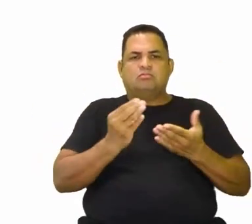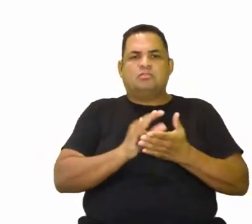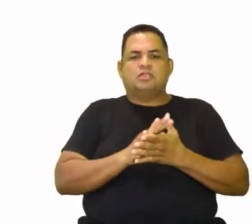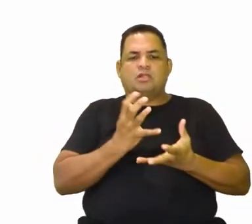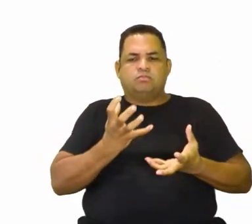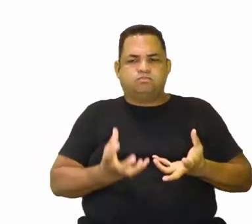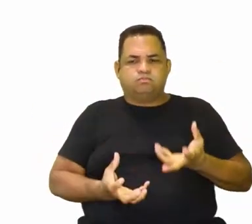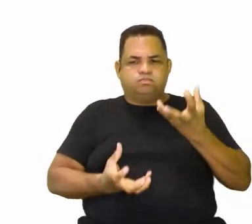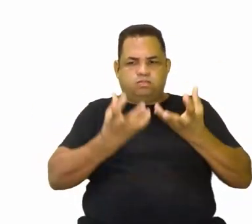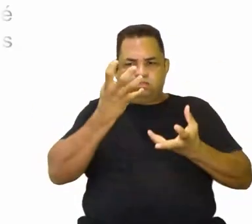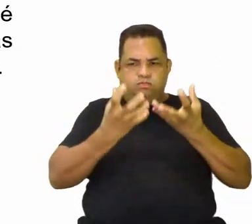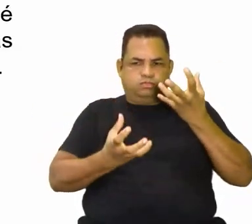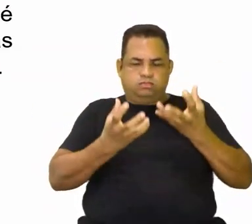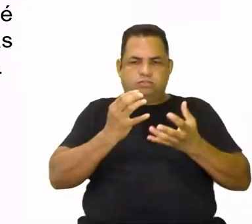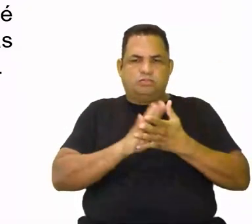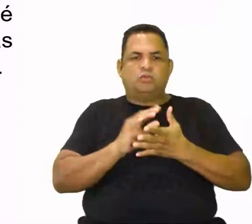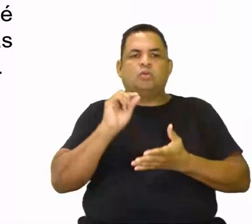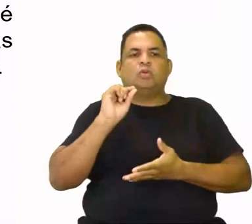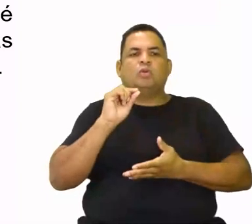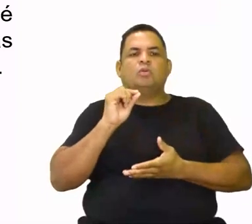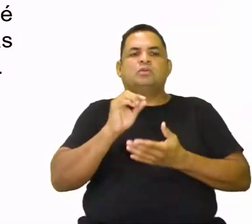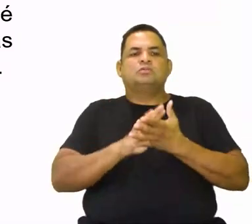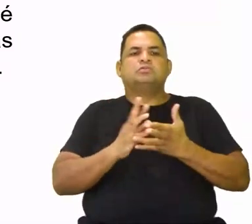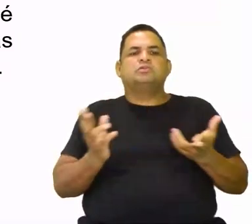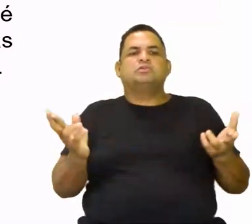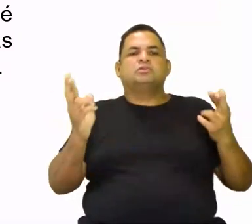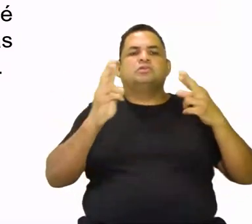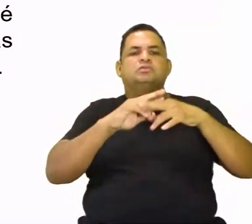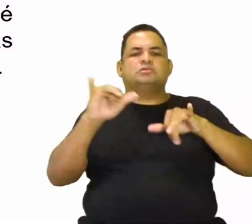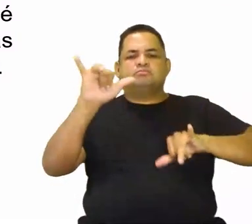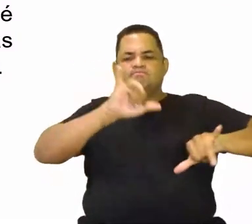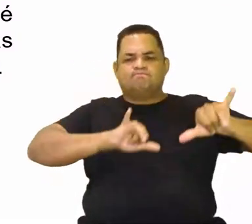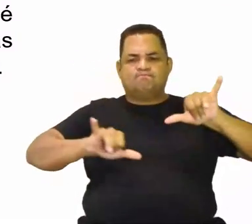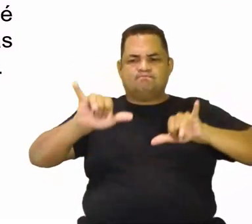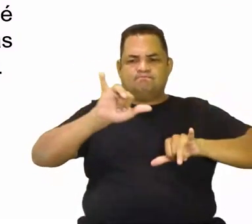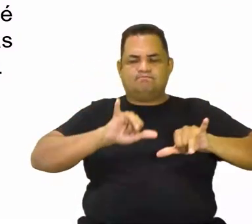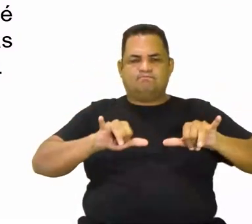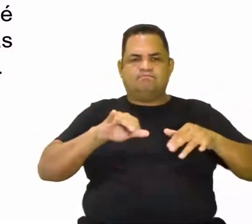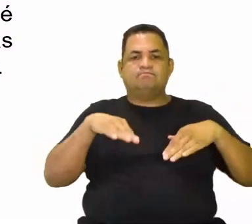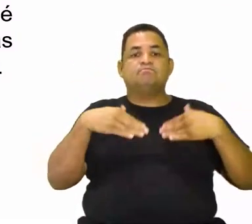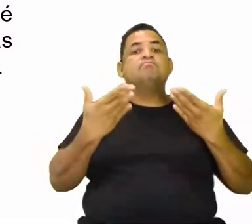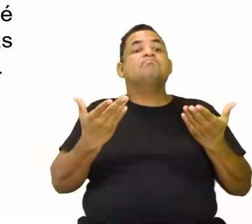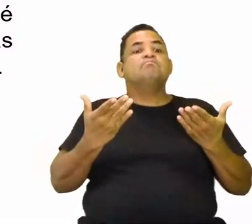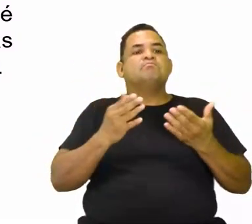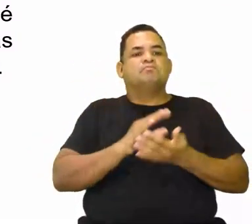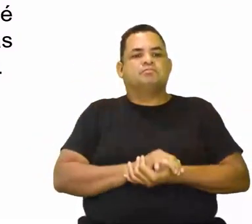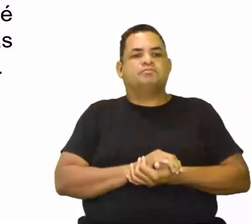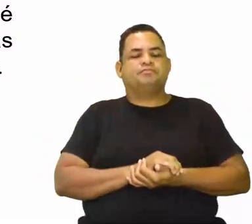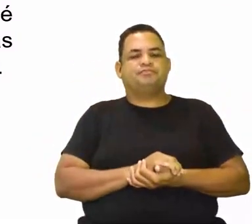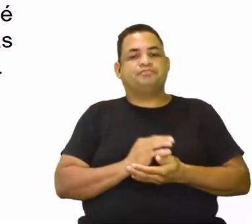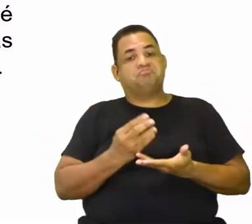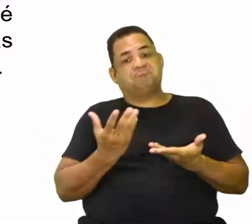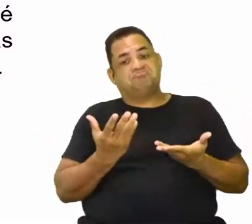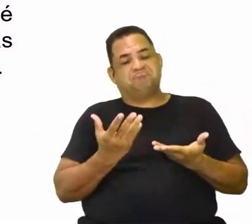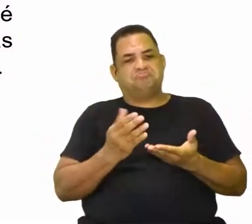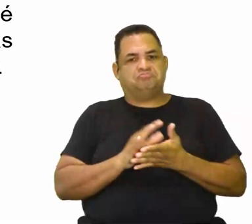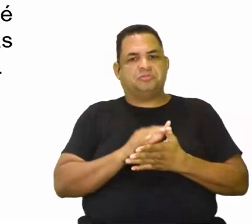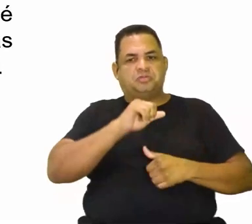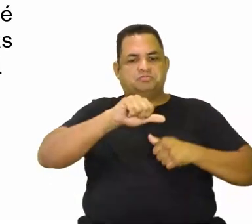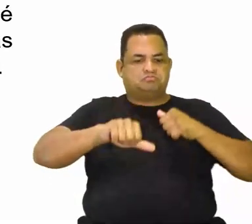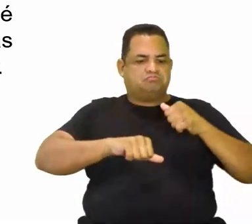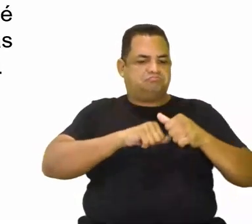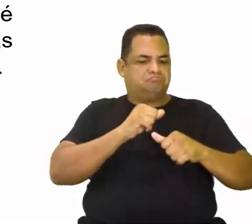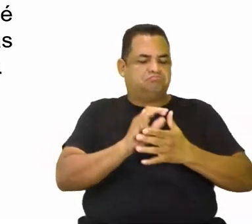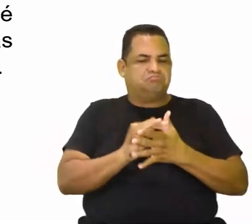combustão. Mas o que são reações químicas? Bom, uma reação química ou uma